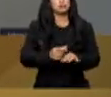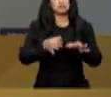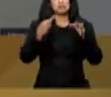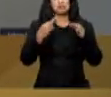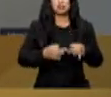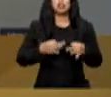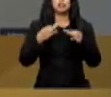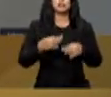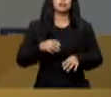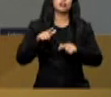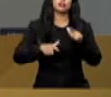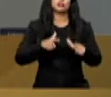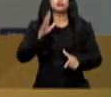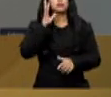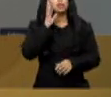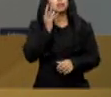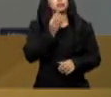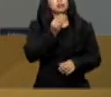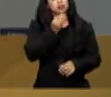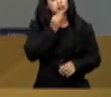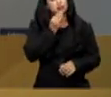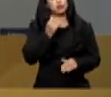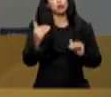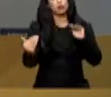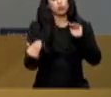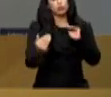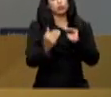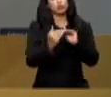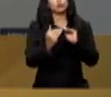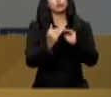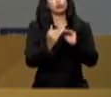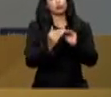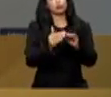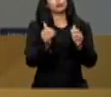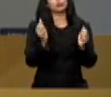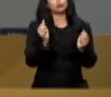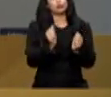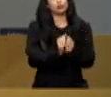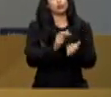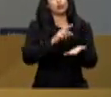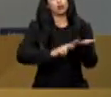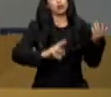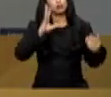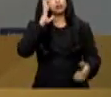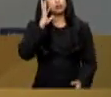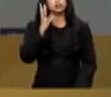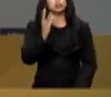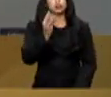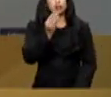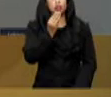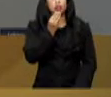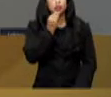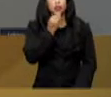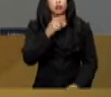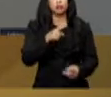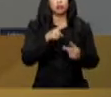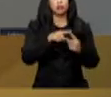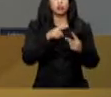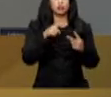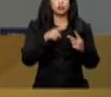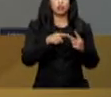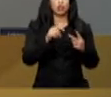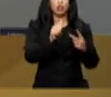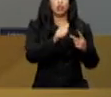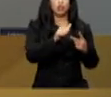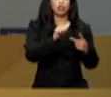neste caso. Estou acompanhando, senhor presidente, a modulação proposta pelo ministro Dias Toffoli nas duas ações, na de que